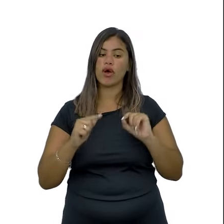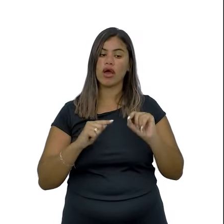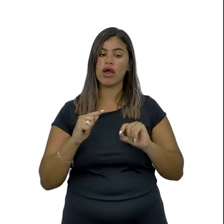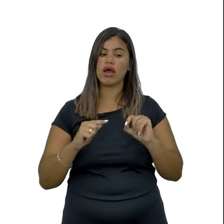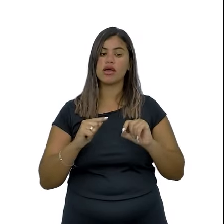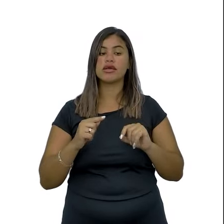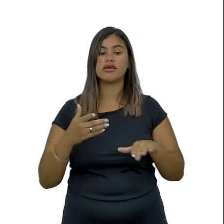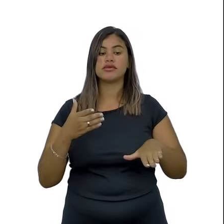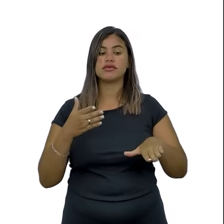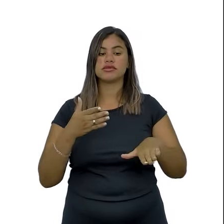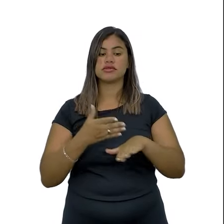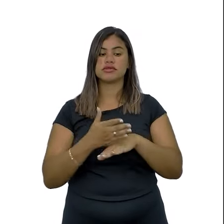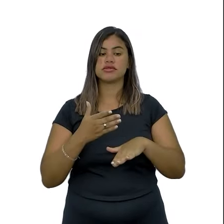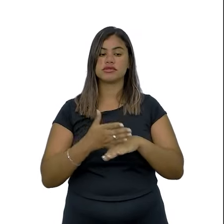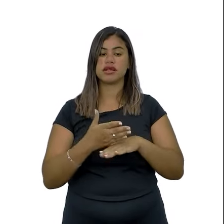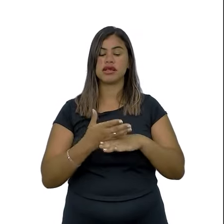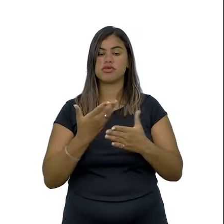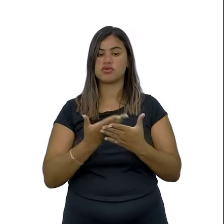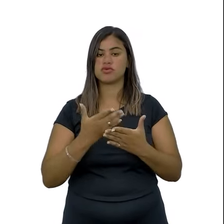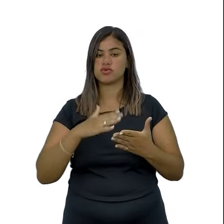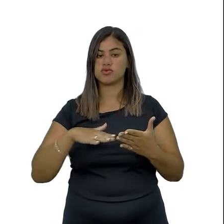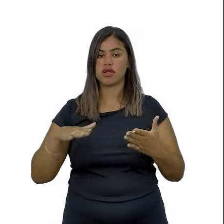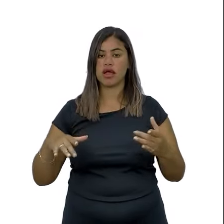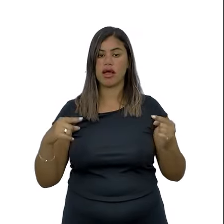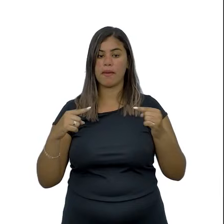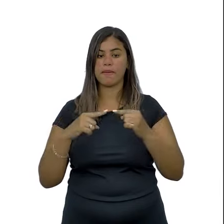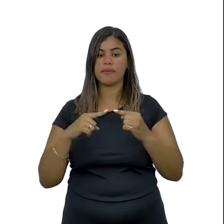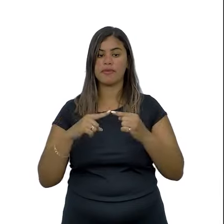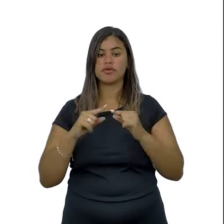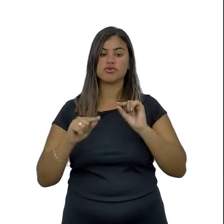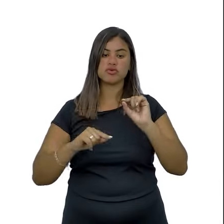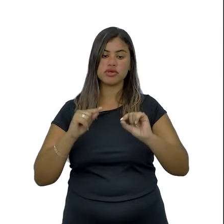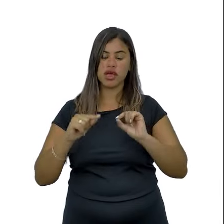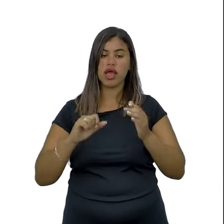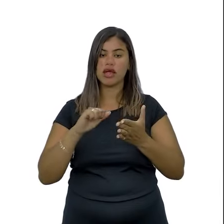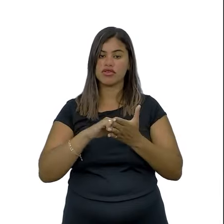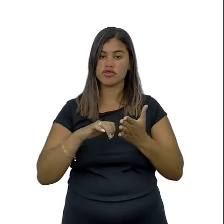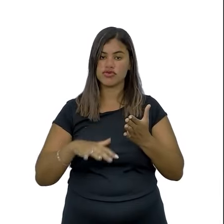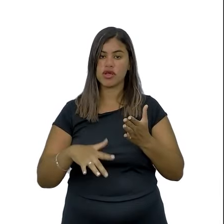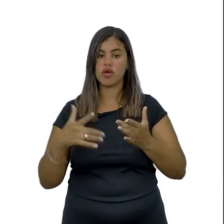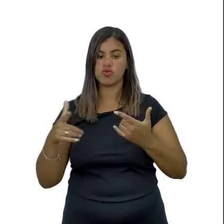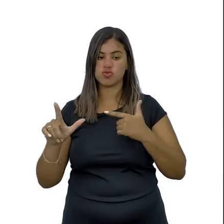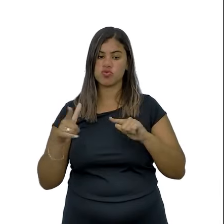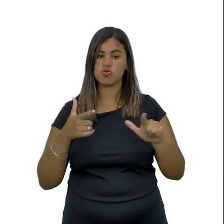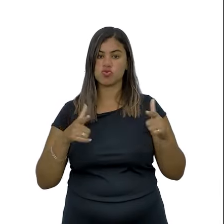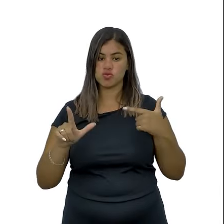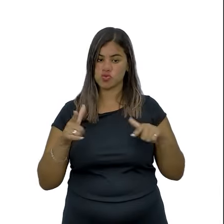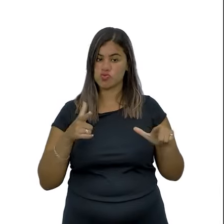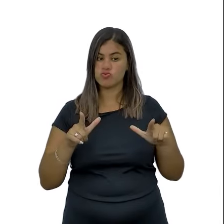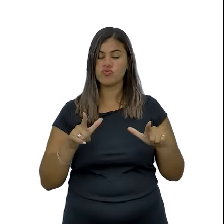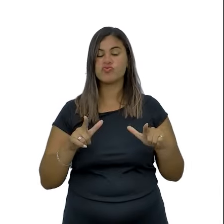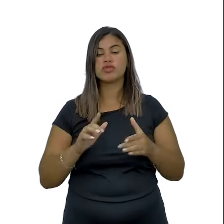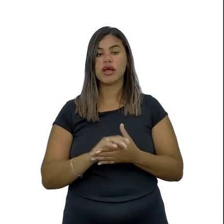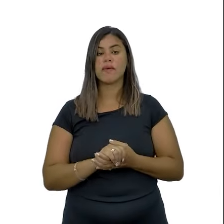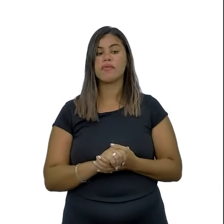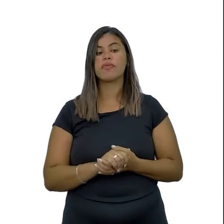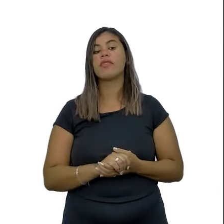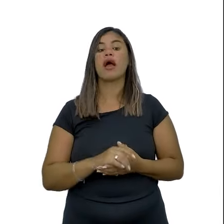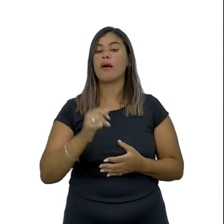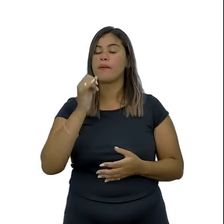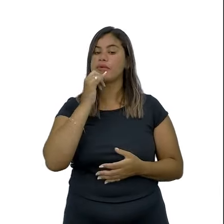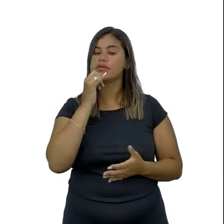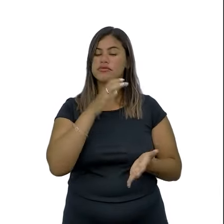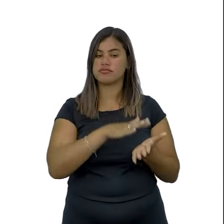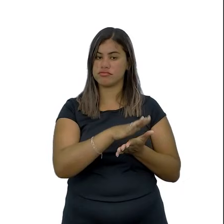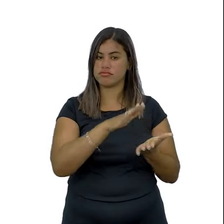dos estudantes às outras atividades, para além do material impresso. O Centro de